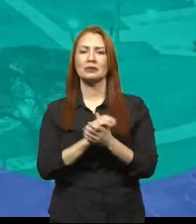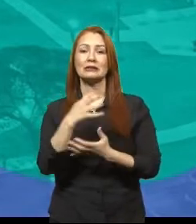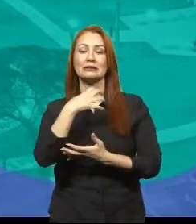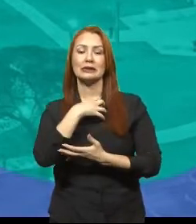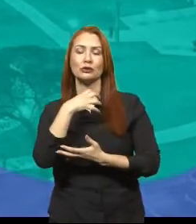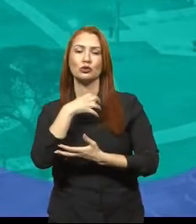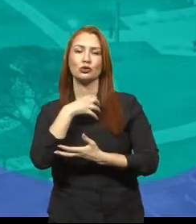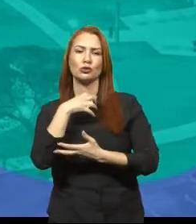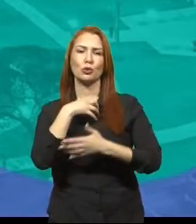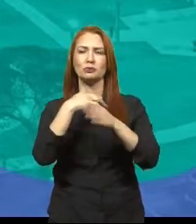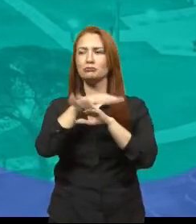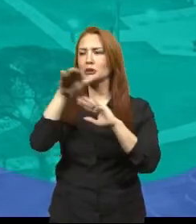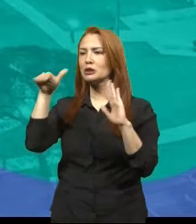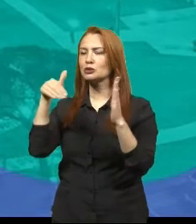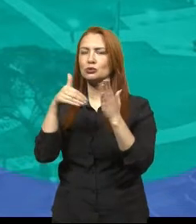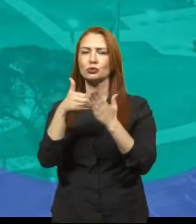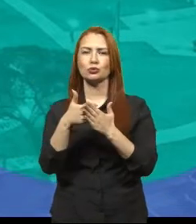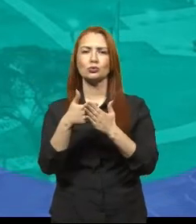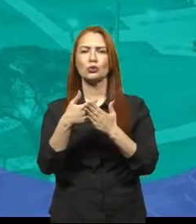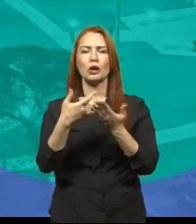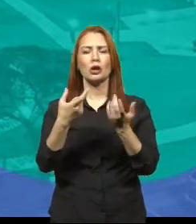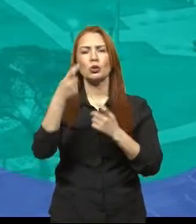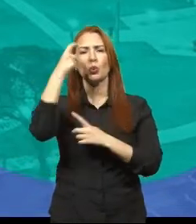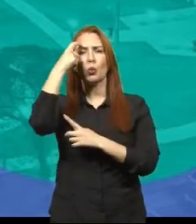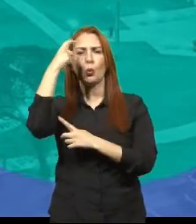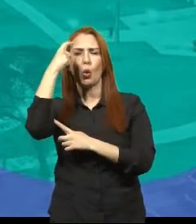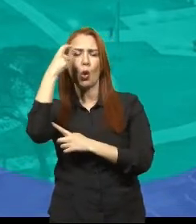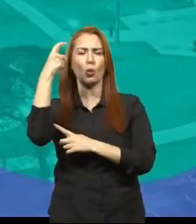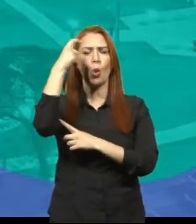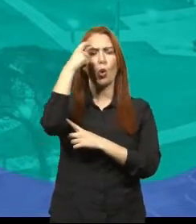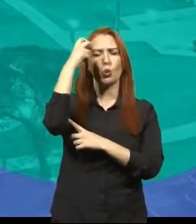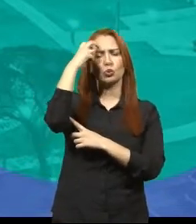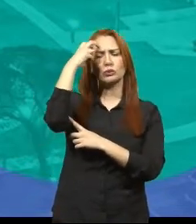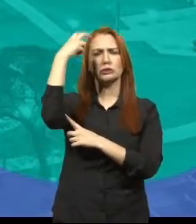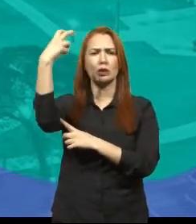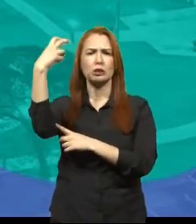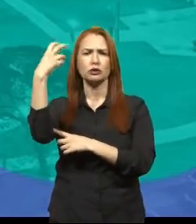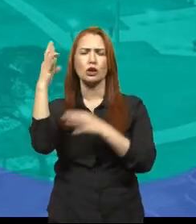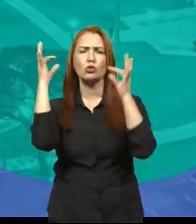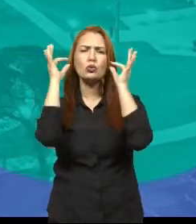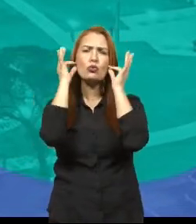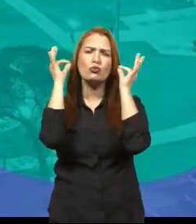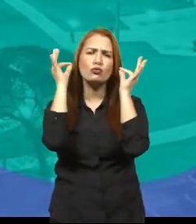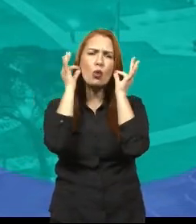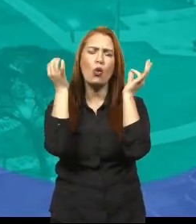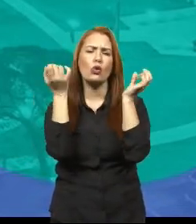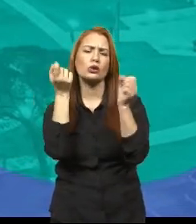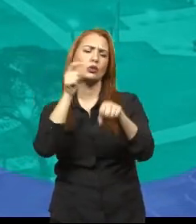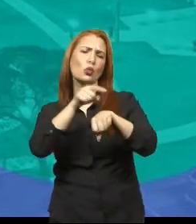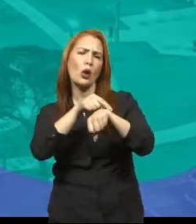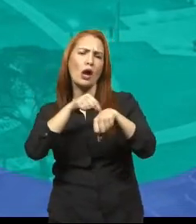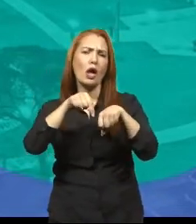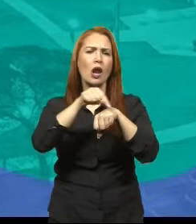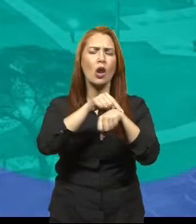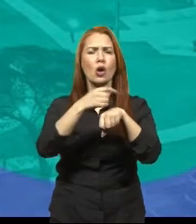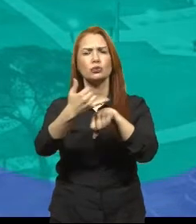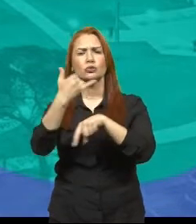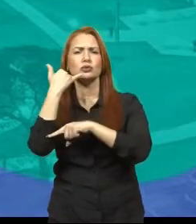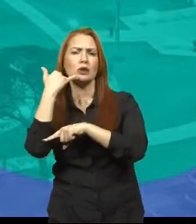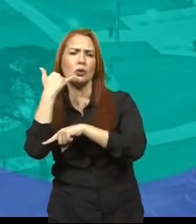que é lado, né? Sensor no óculos, óculos inteligente, no fone, no relógio, no